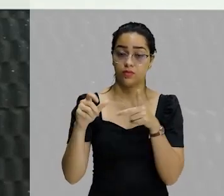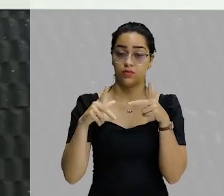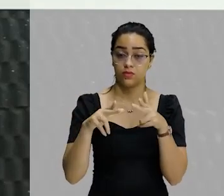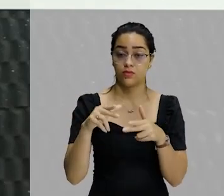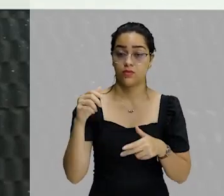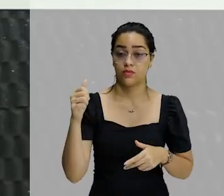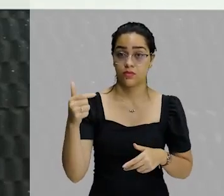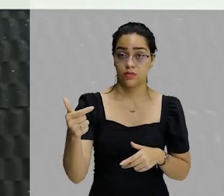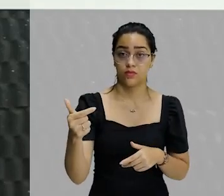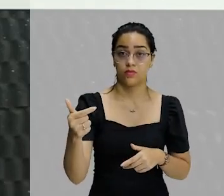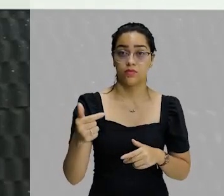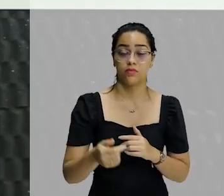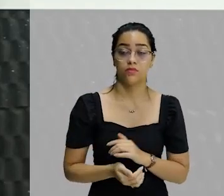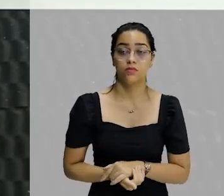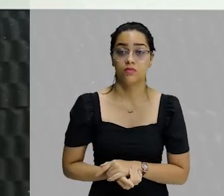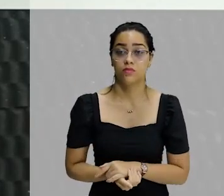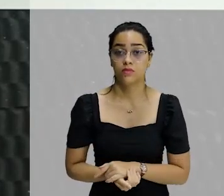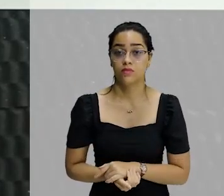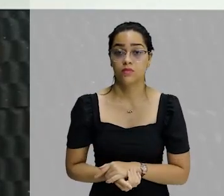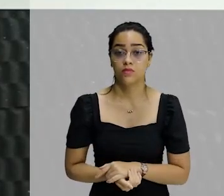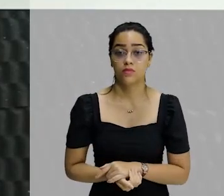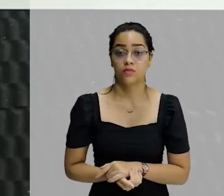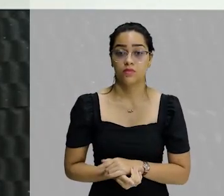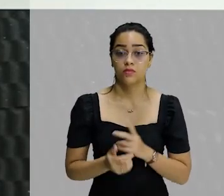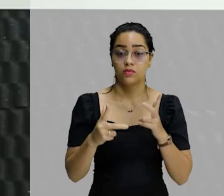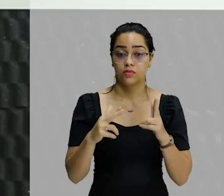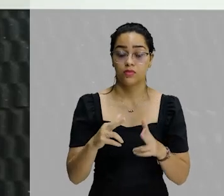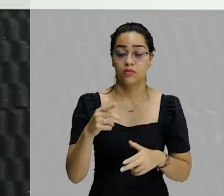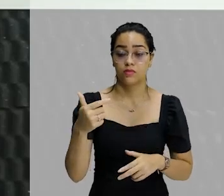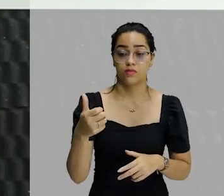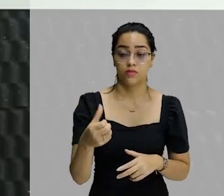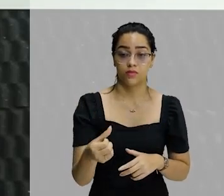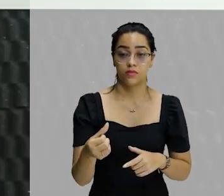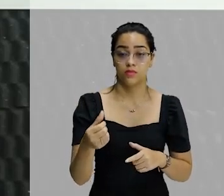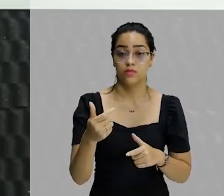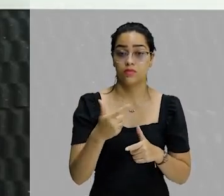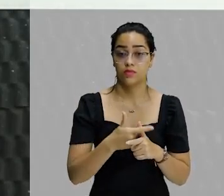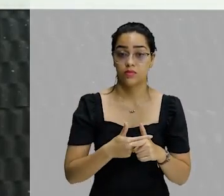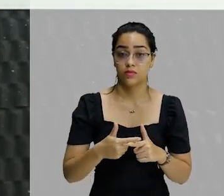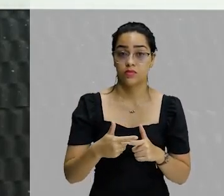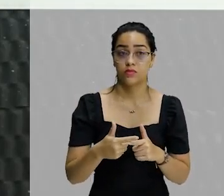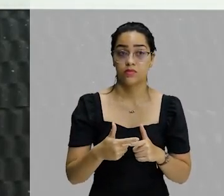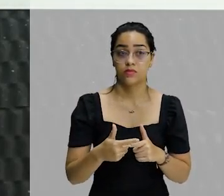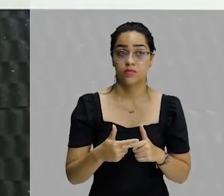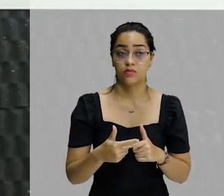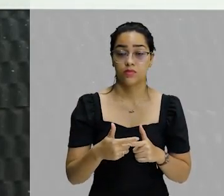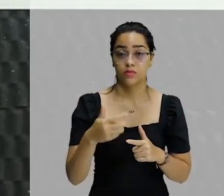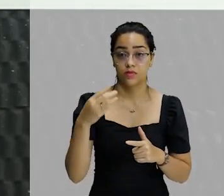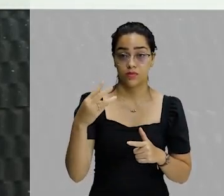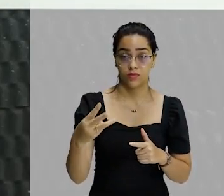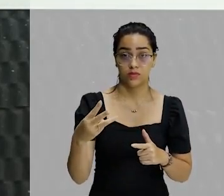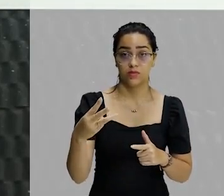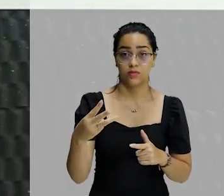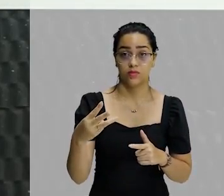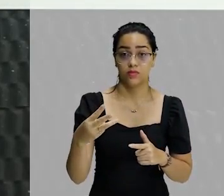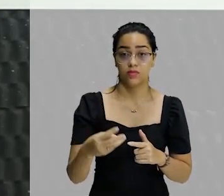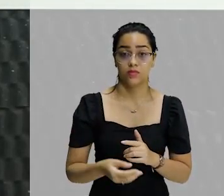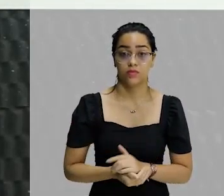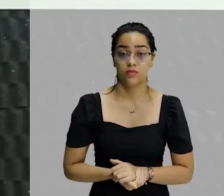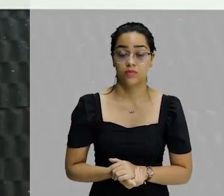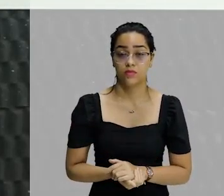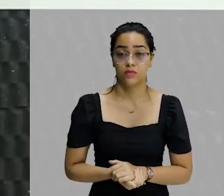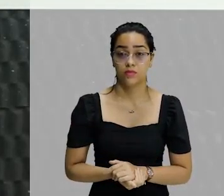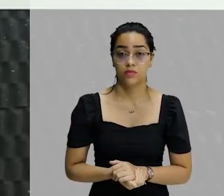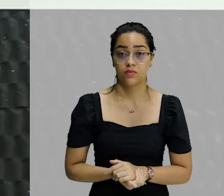2. Aí fica 26 dividido por 3 dá 8. 8 vezes